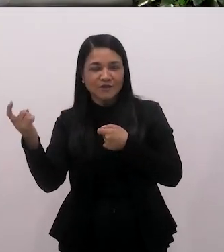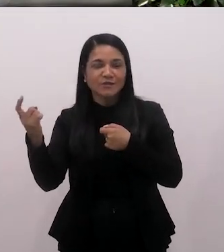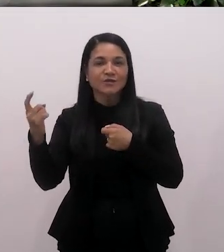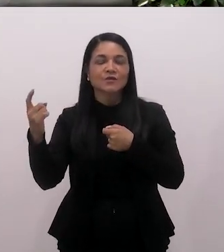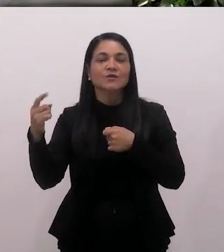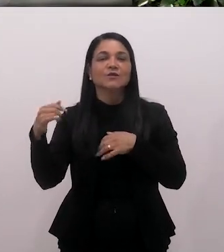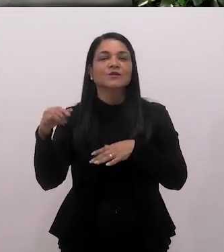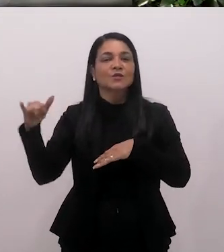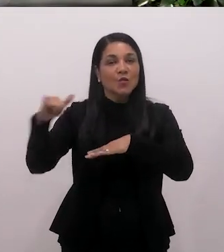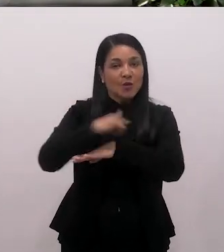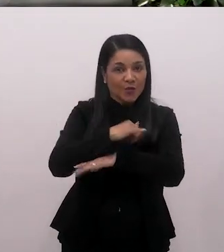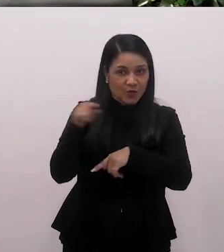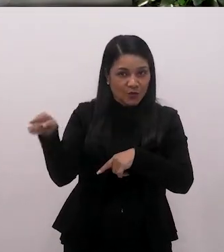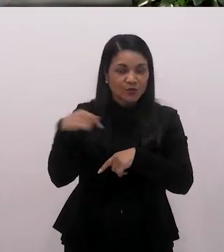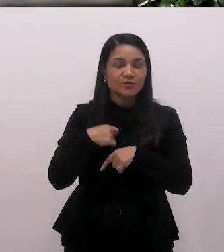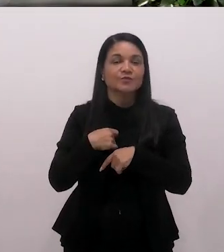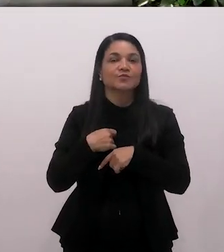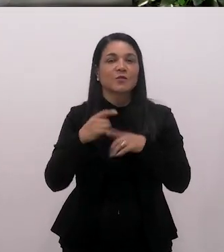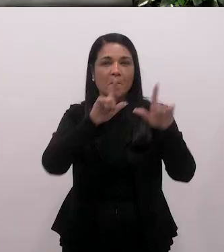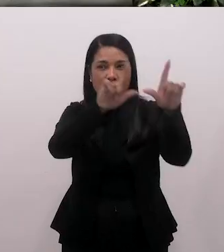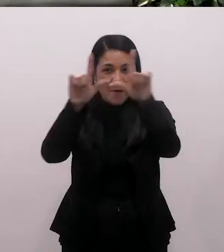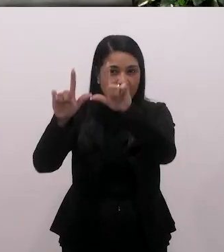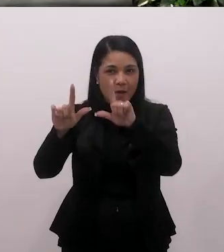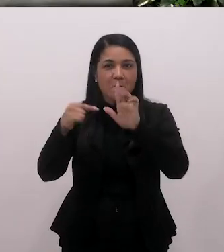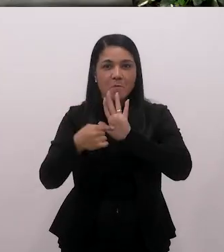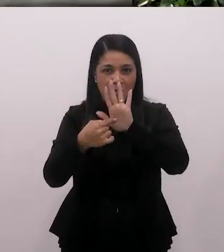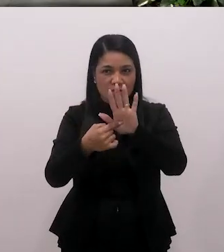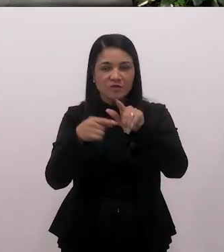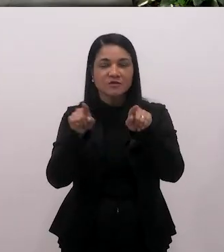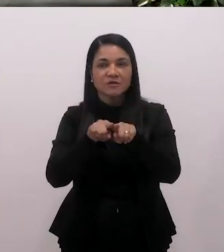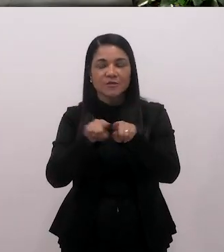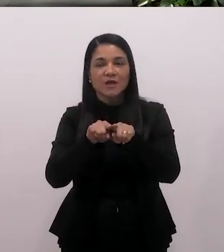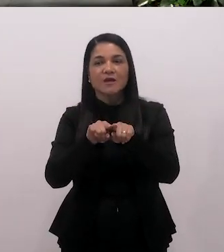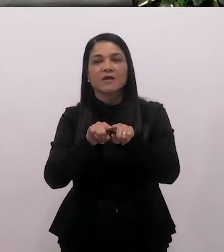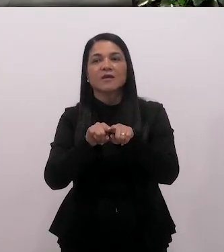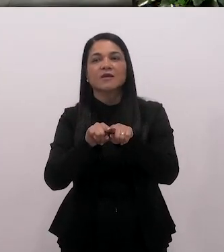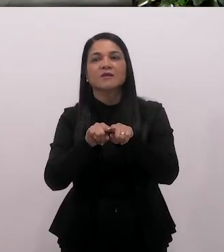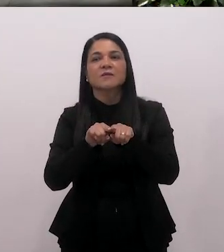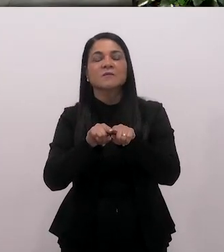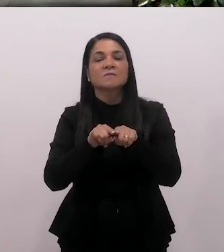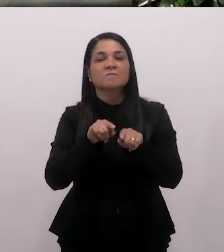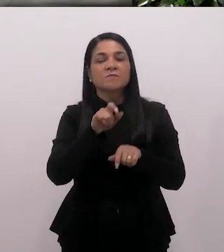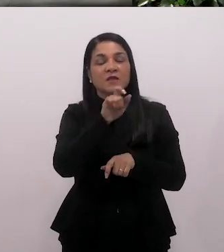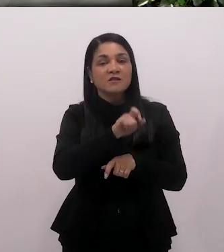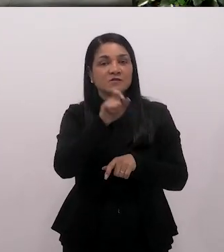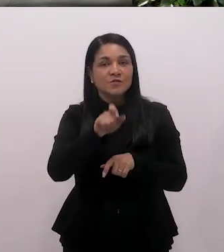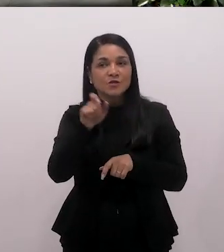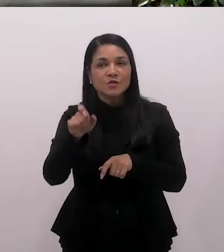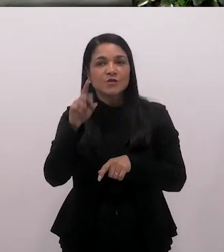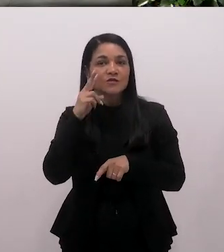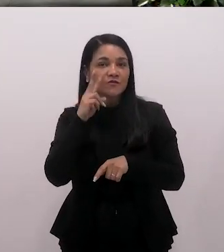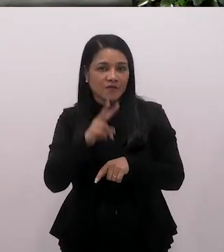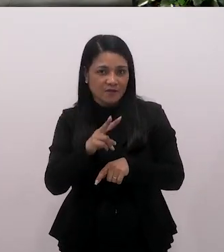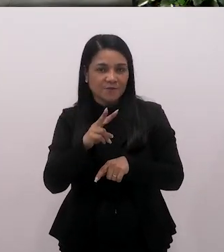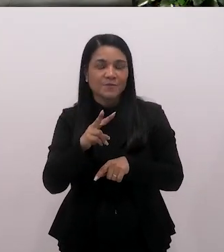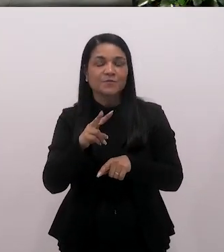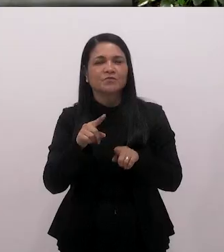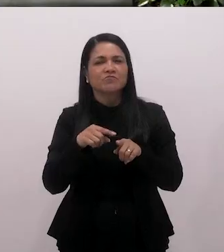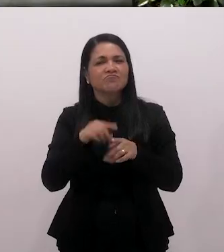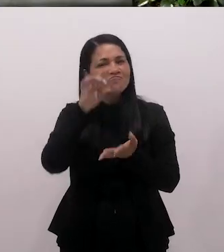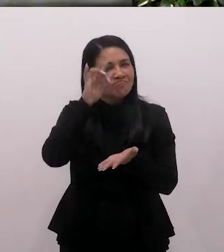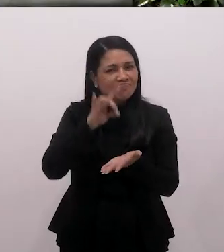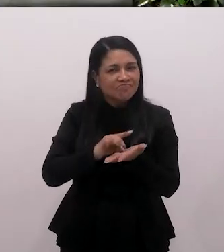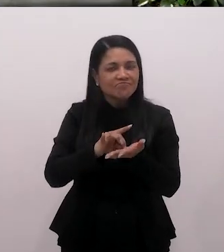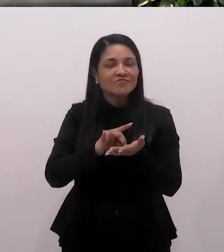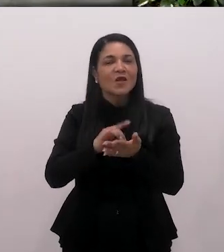lá bem visível essa mostra. Então tem realmente muito por onde as pessoas escolherem. E eu acho